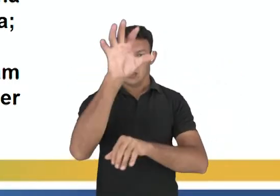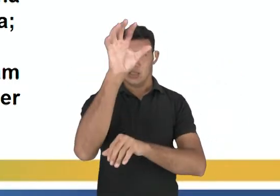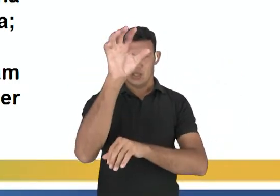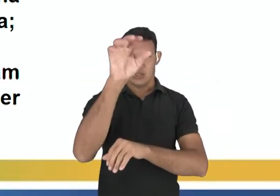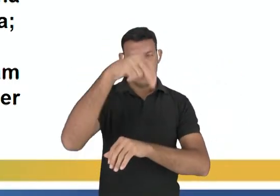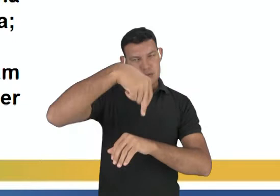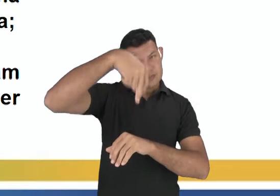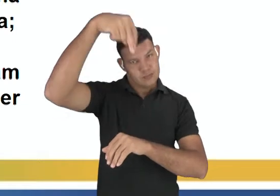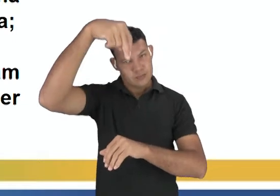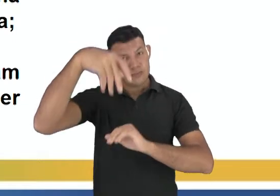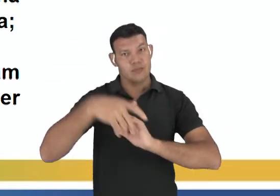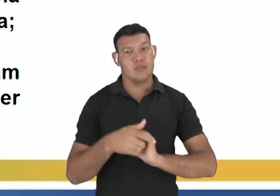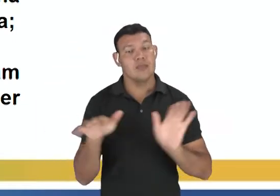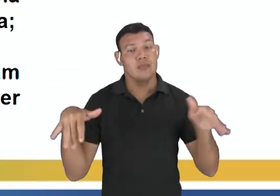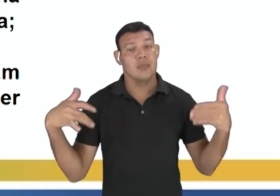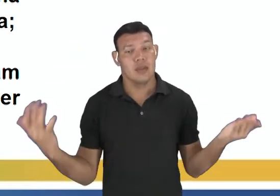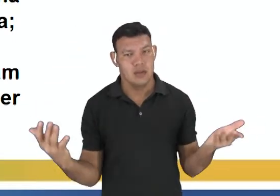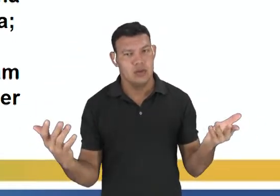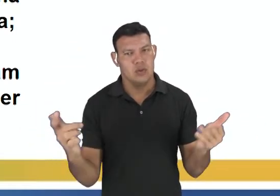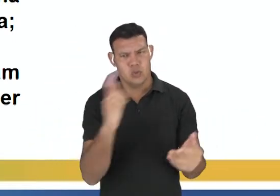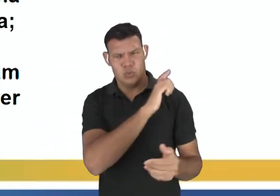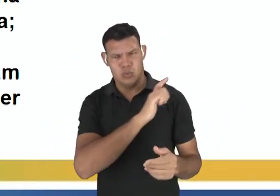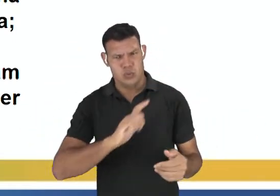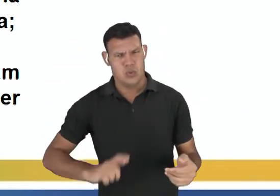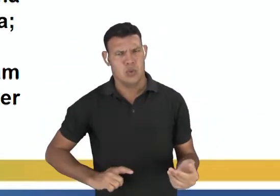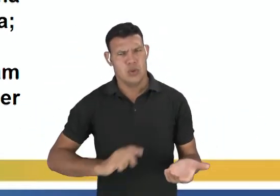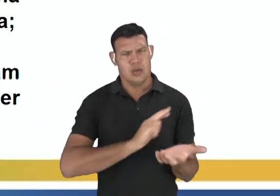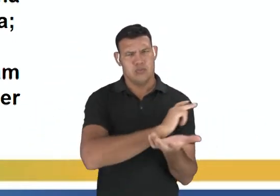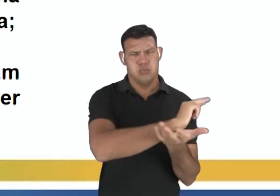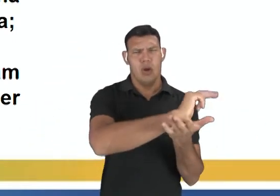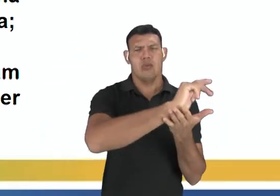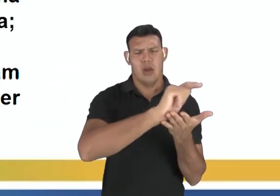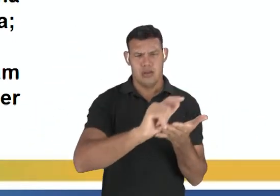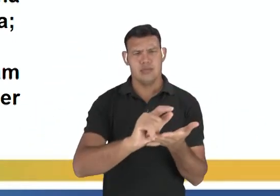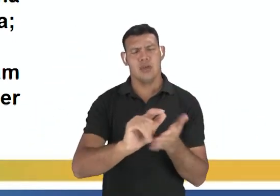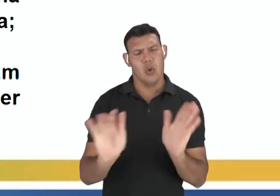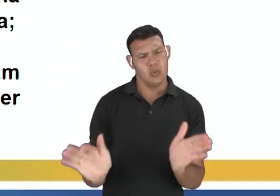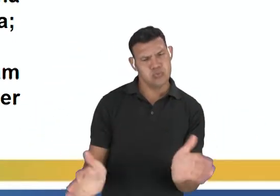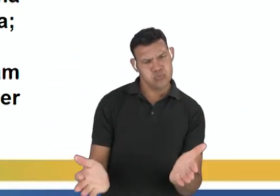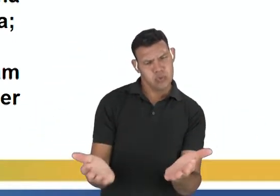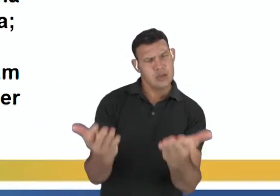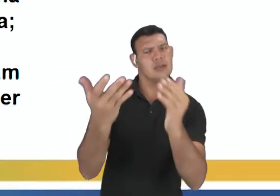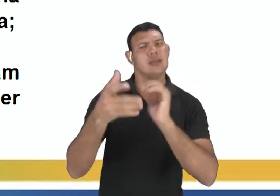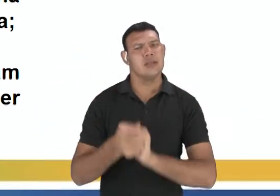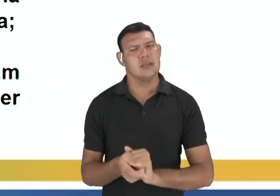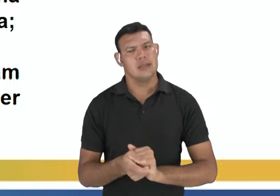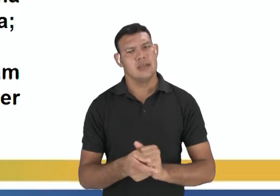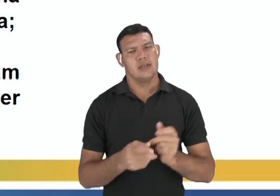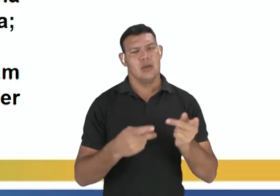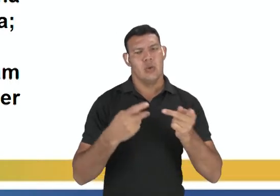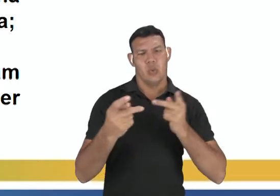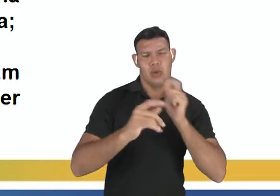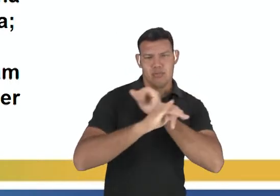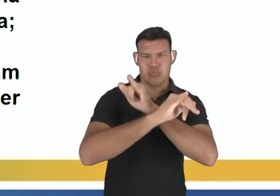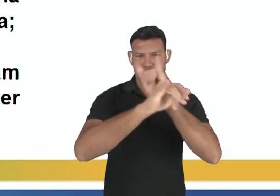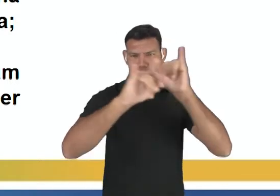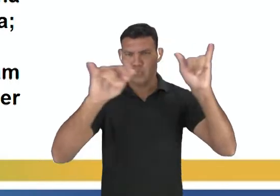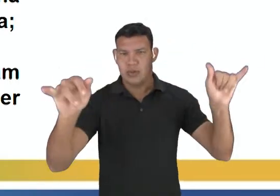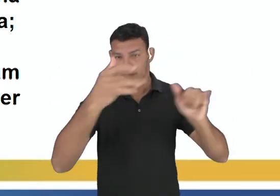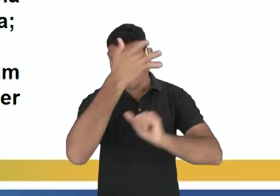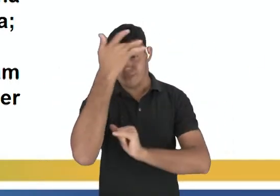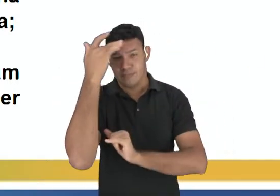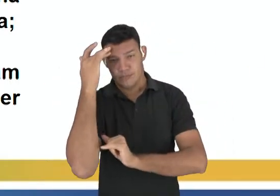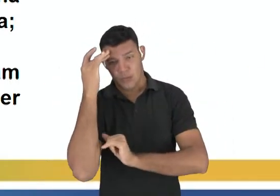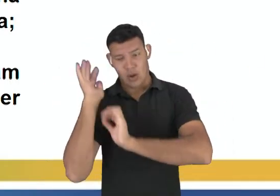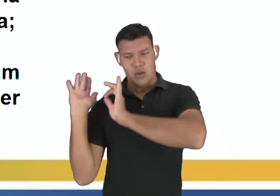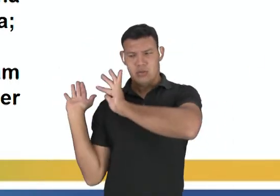E aí a gente deve levar em consideração que os governos criaram todas as condições, incentivos, propaganda para que as pessoas